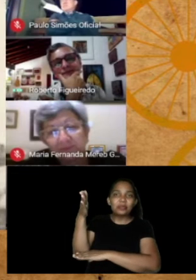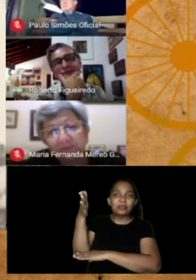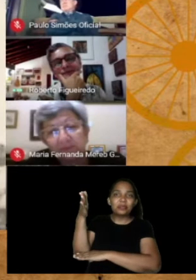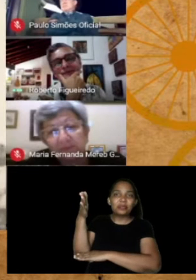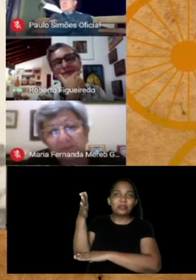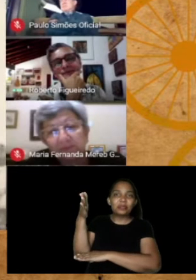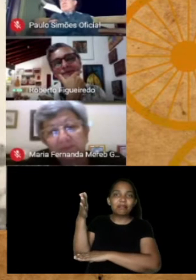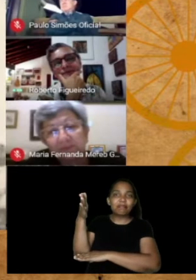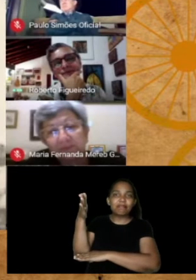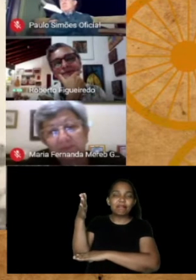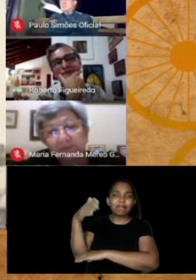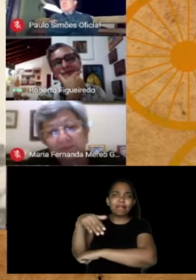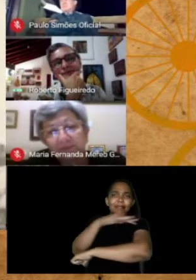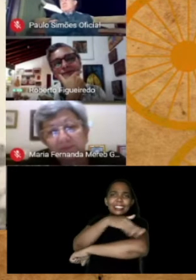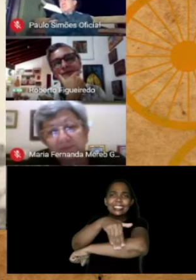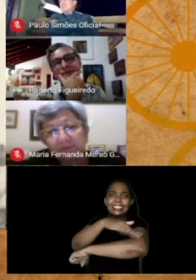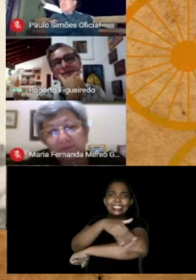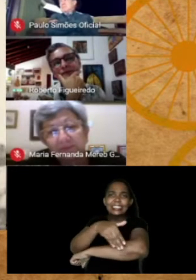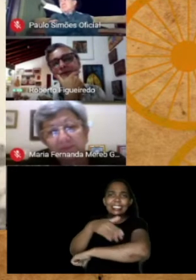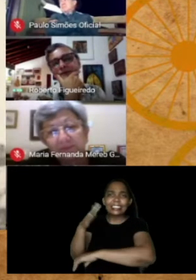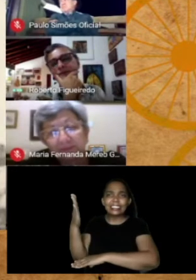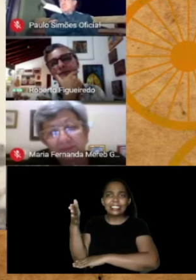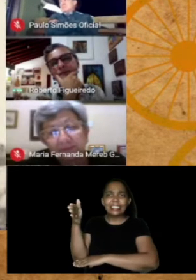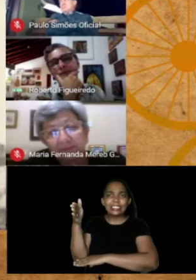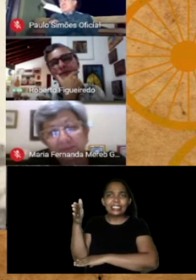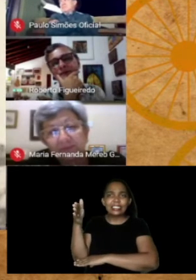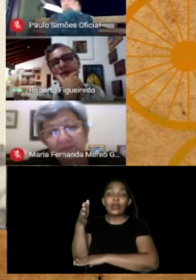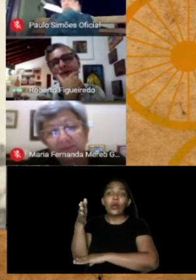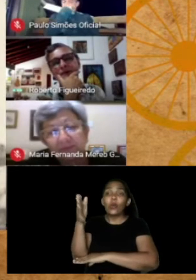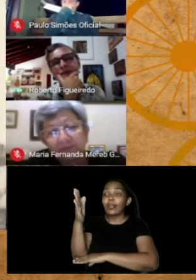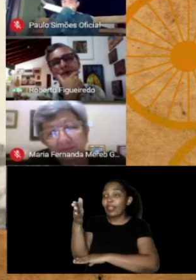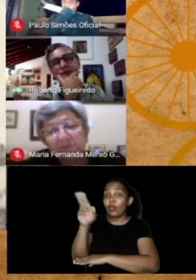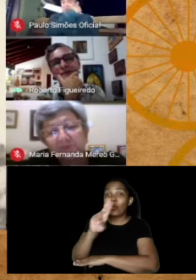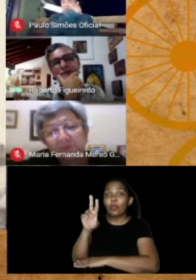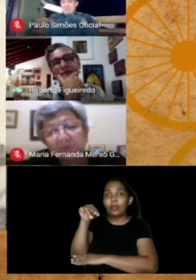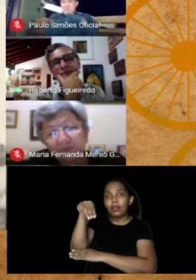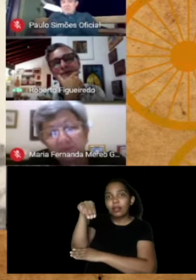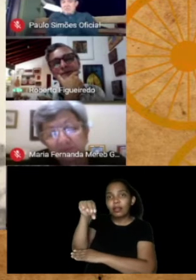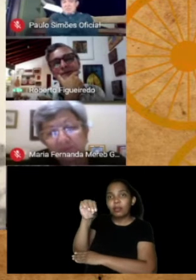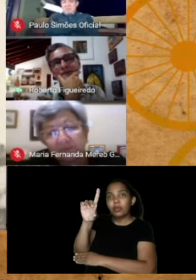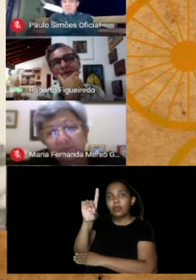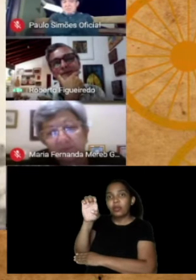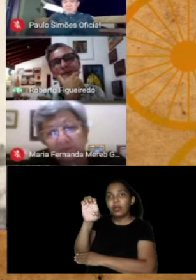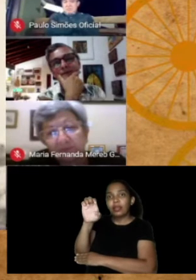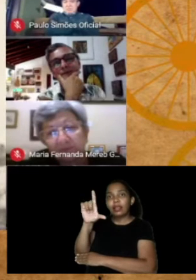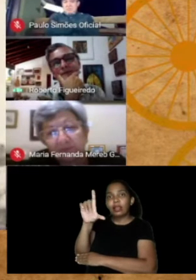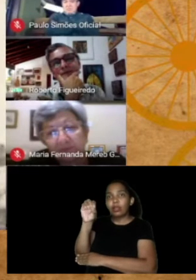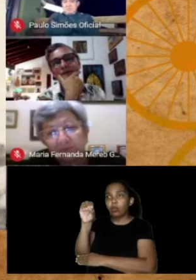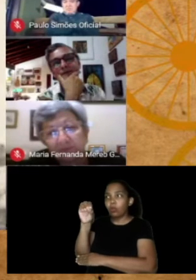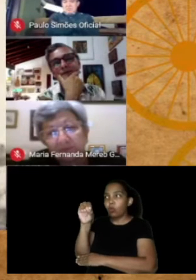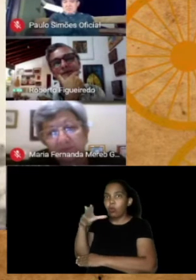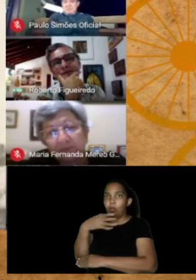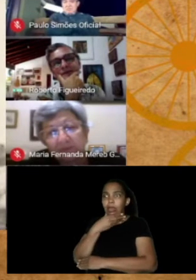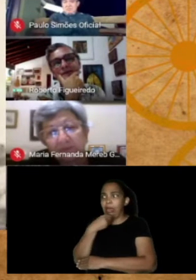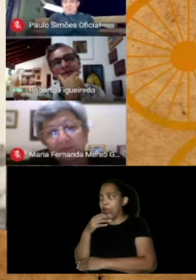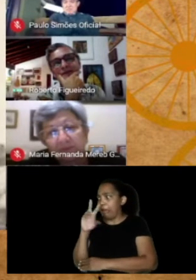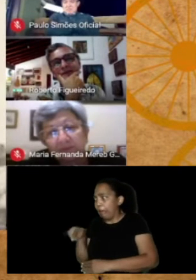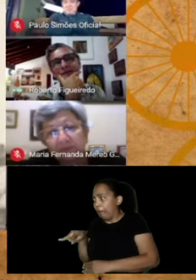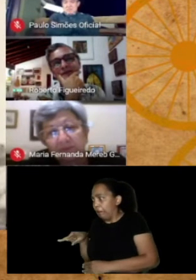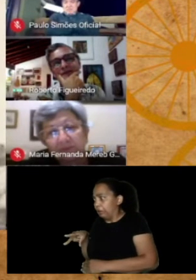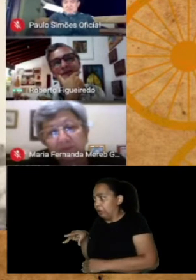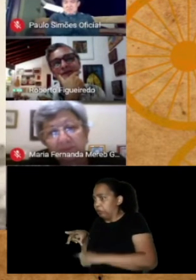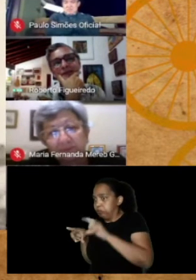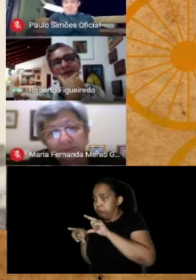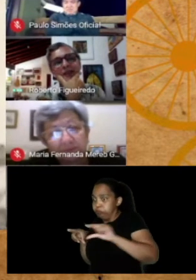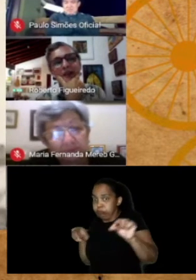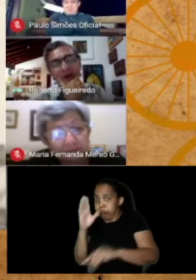hotel ali da esquina. Hotel Modelo, professor? O Hotel Modelo. Entrou do Hotel Modelo ali, ficou ali, no outro dia ele saiu dali só para